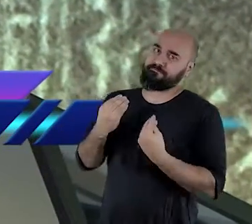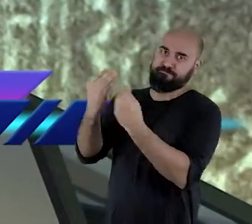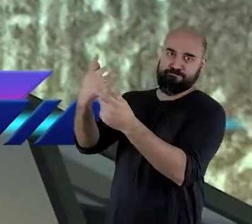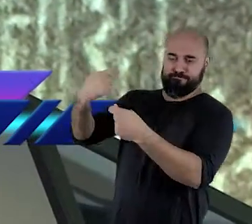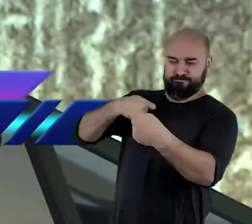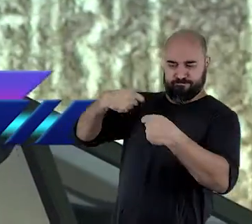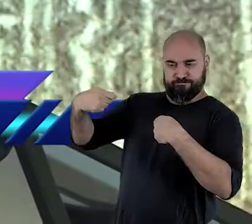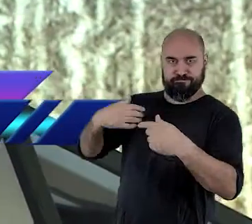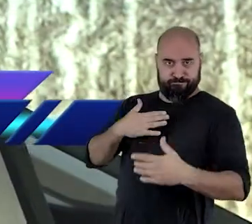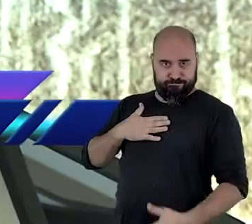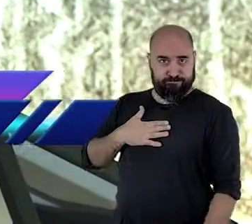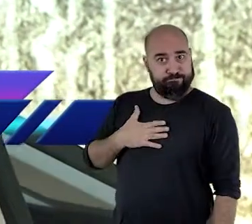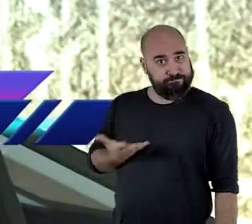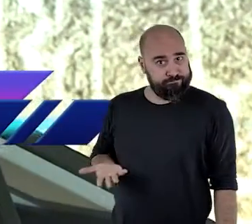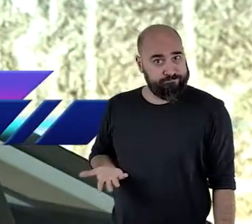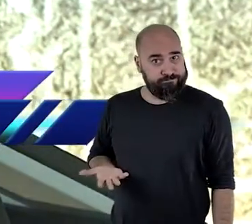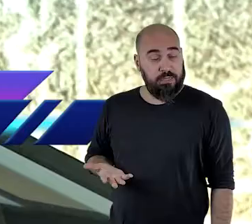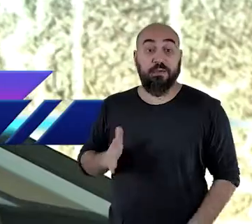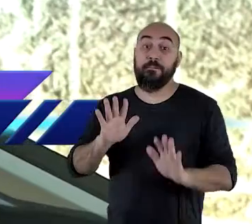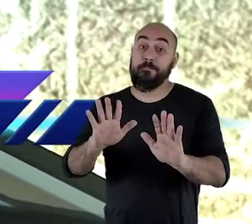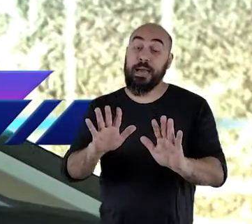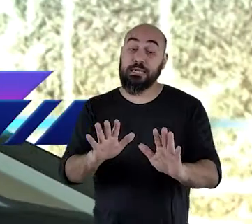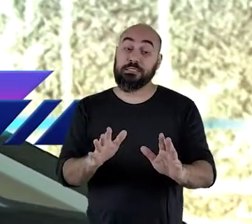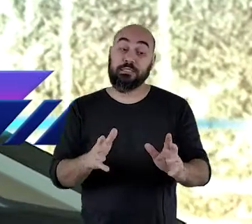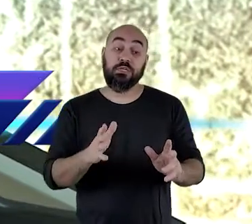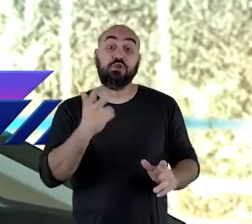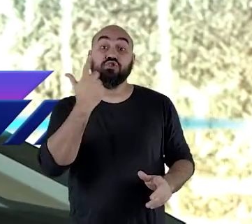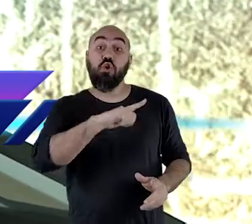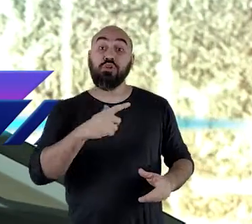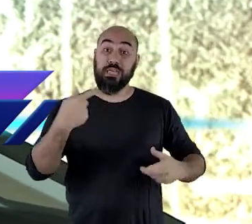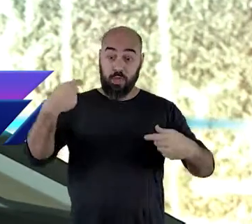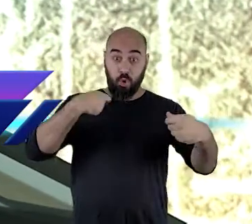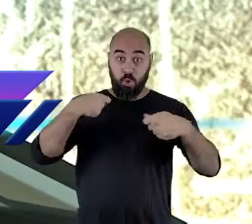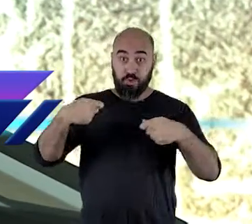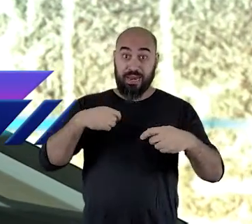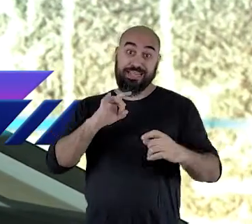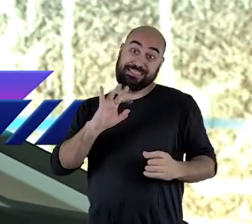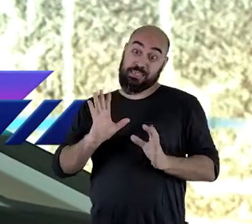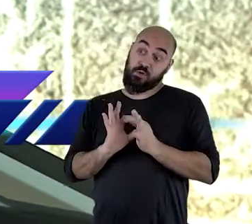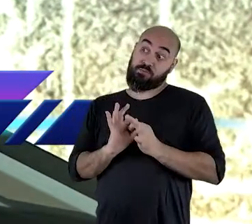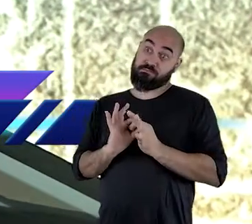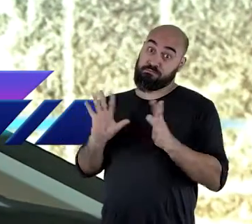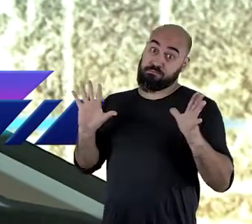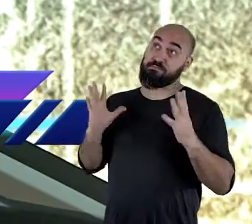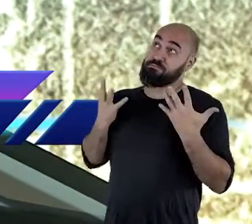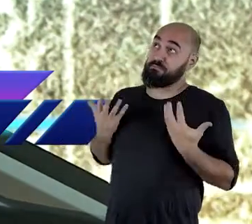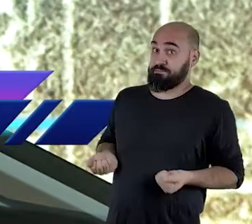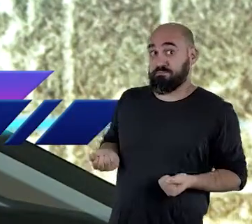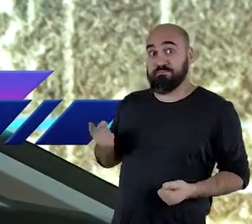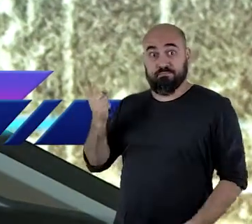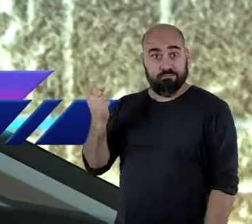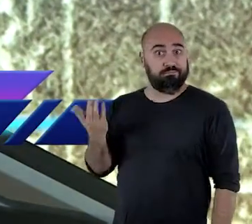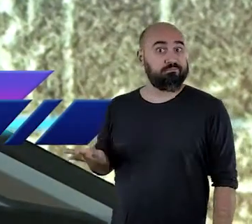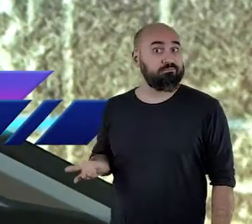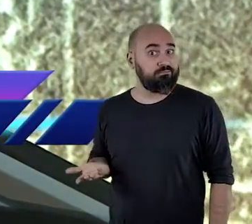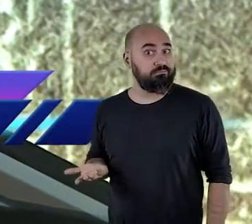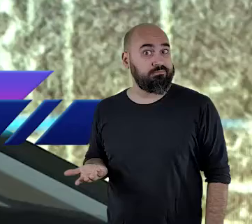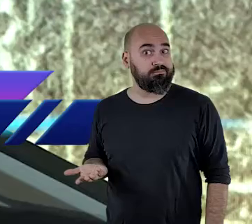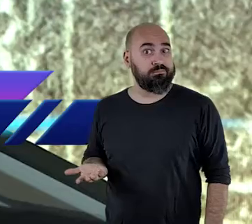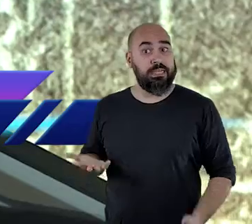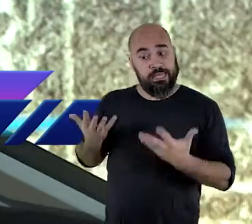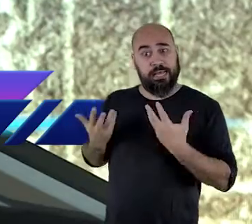Agora, Deus só pode controlar a sua vida se você permitir, se você deixar que Ele